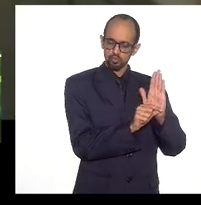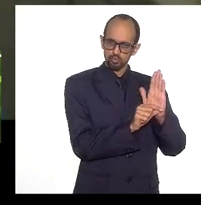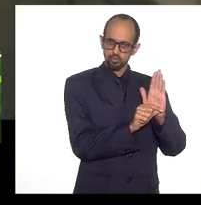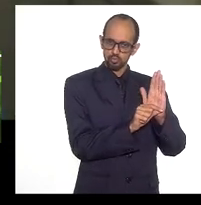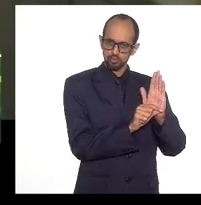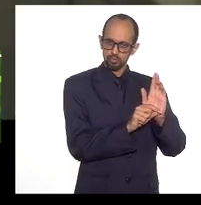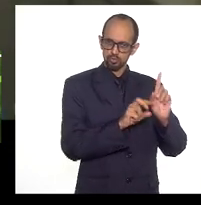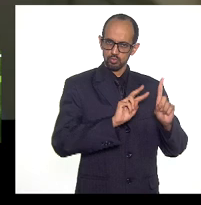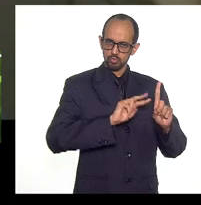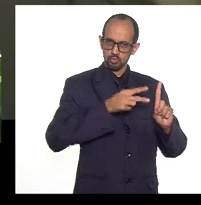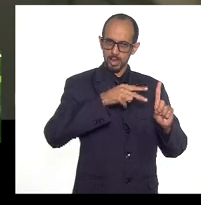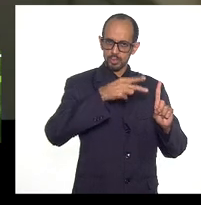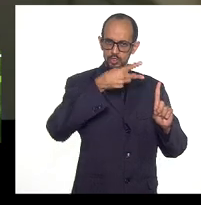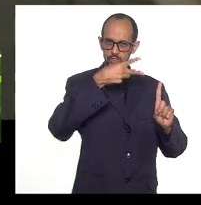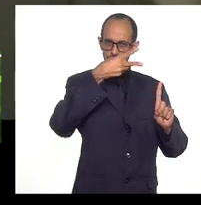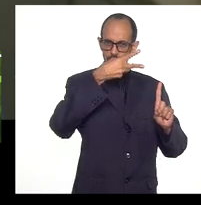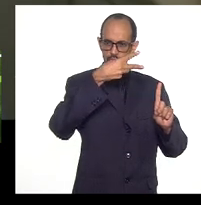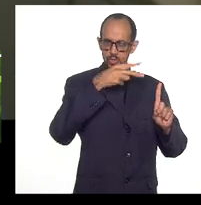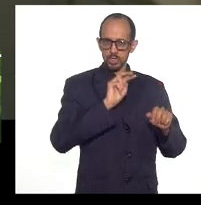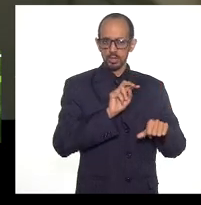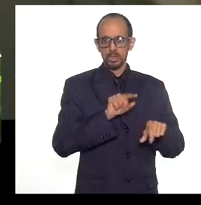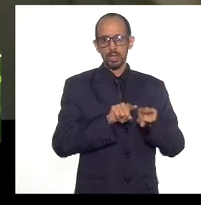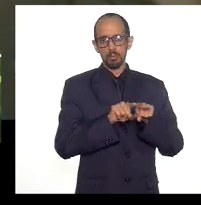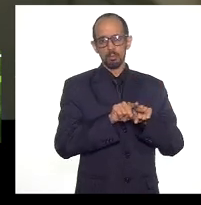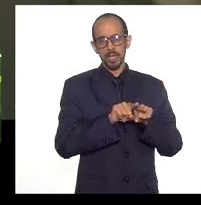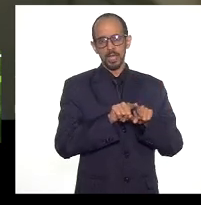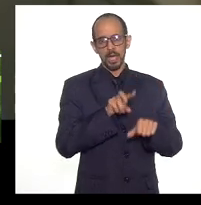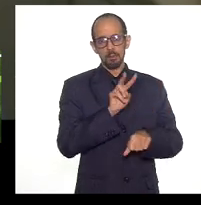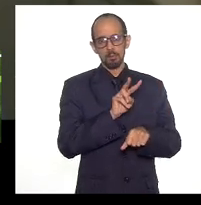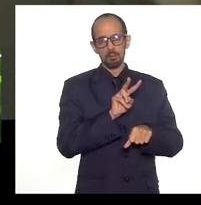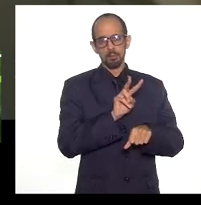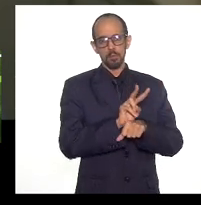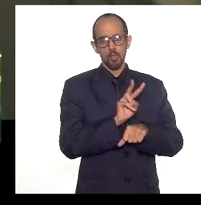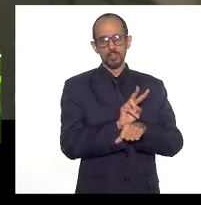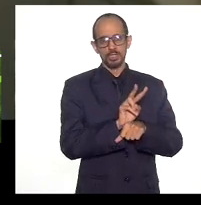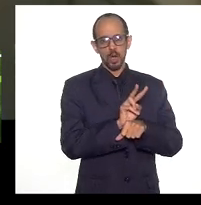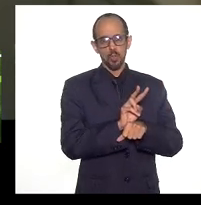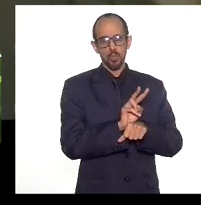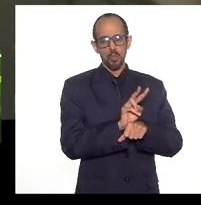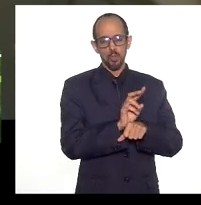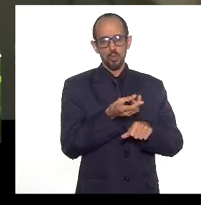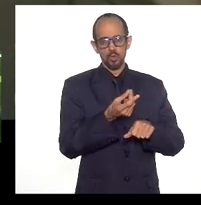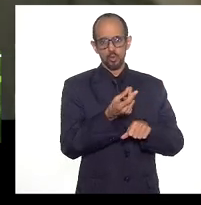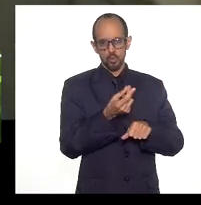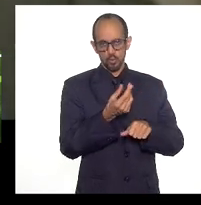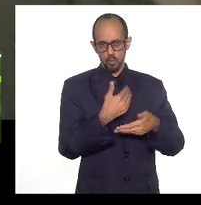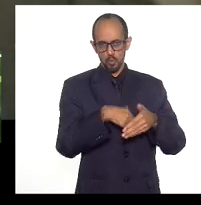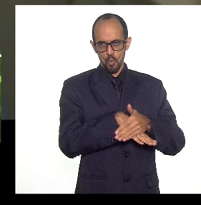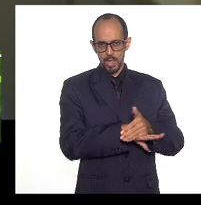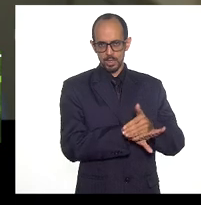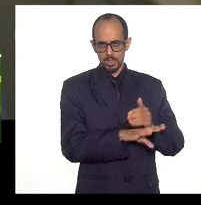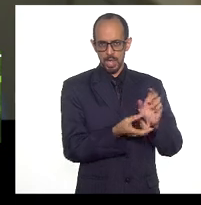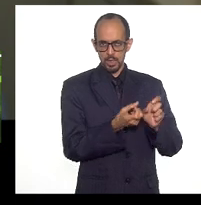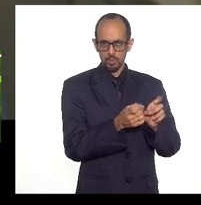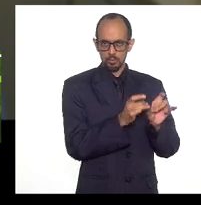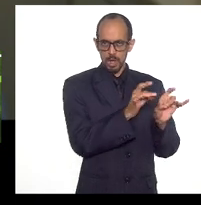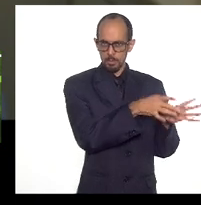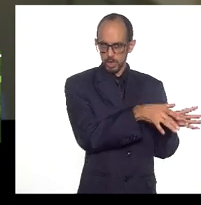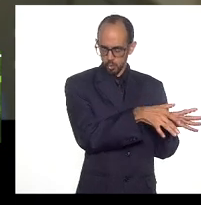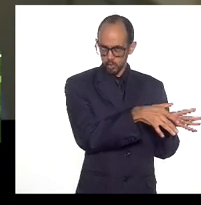e da provisão de abandono? Porque imagine o seguinte, doutor, que